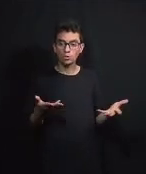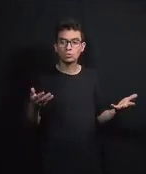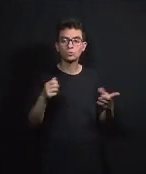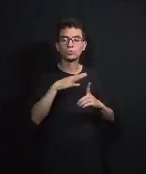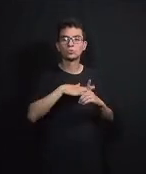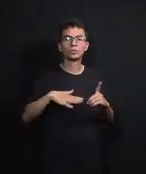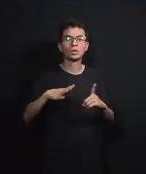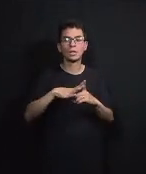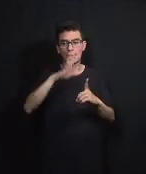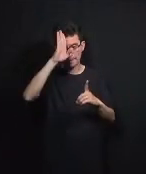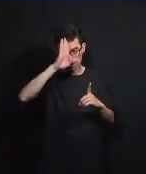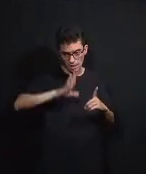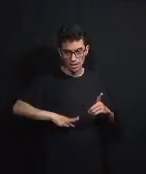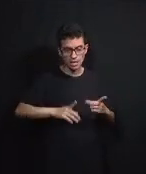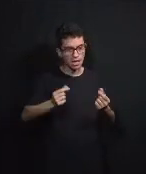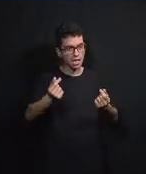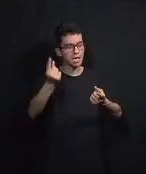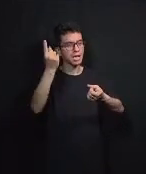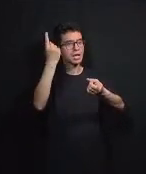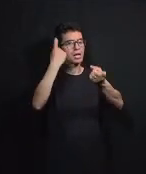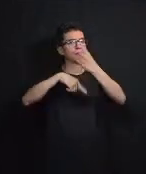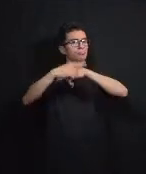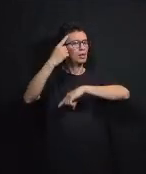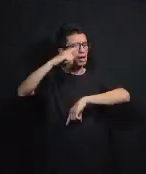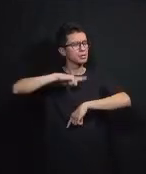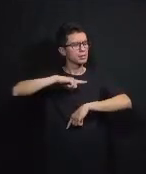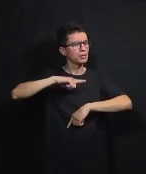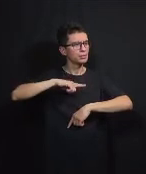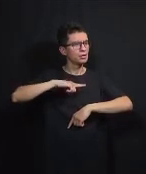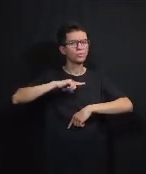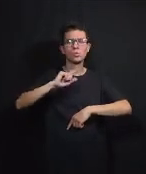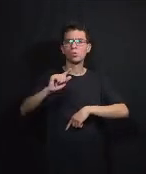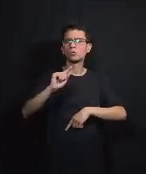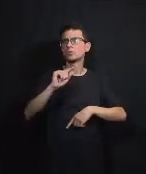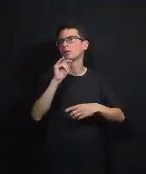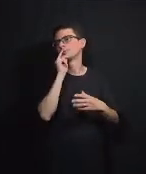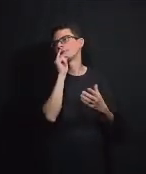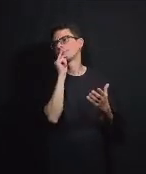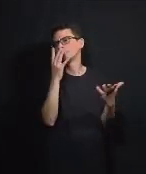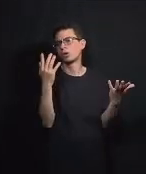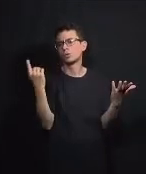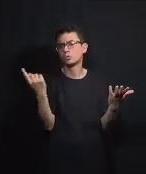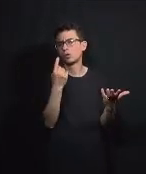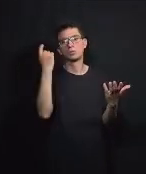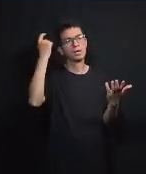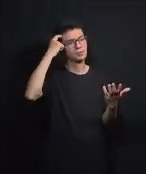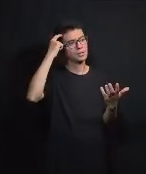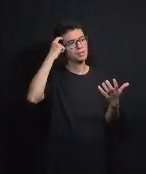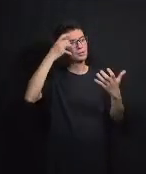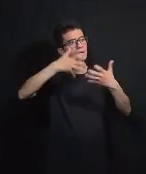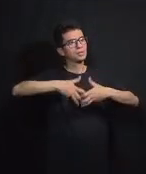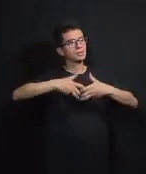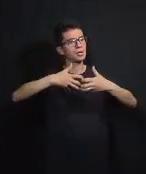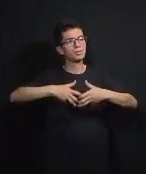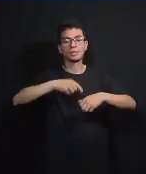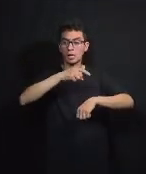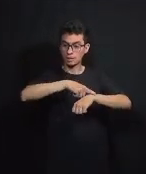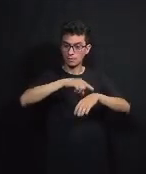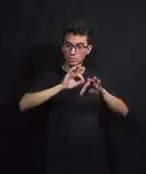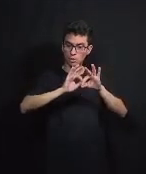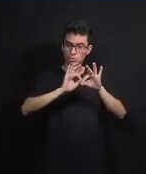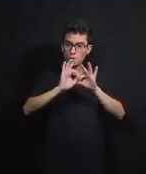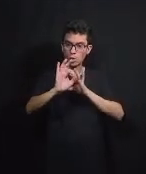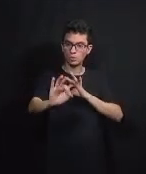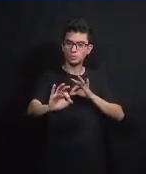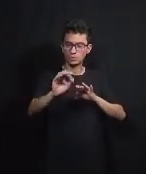tão rica avançou consideravelmente, se nós pensarmos em larga escala, na